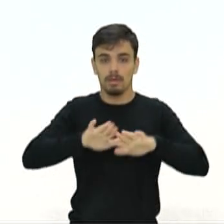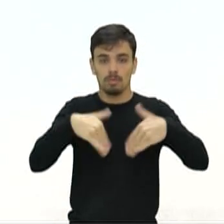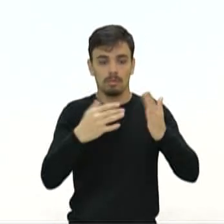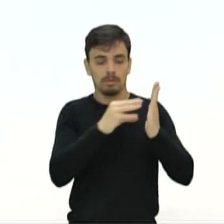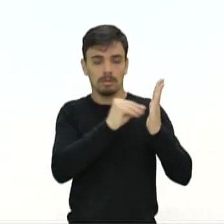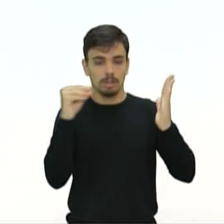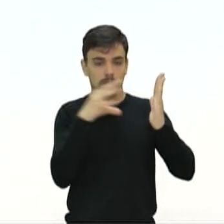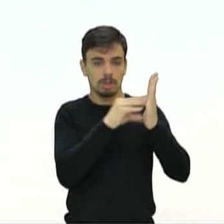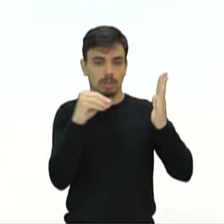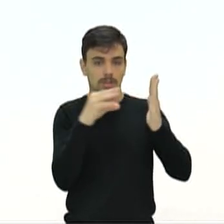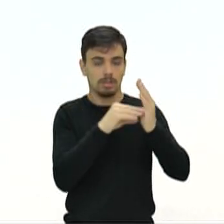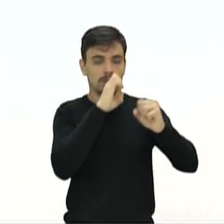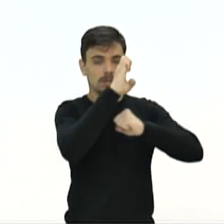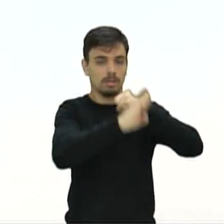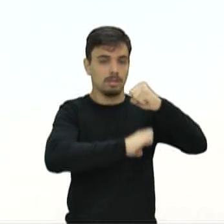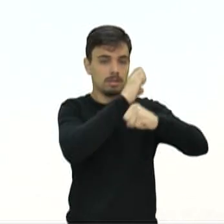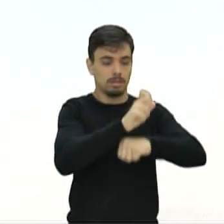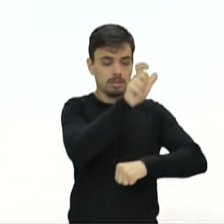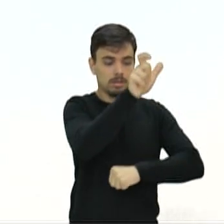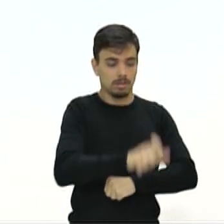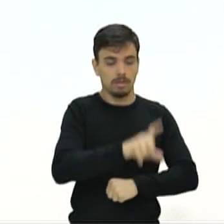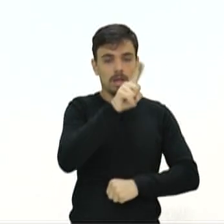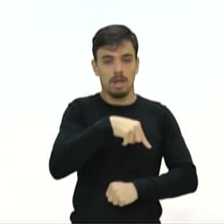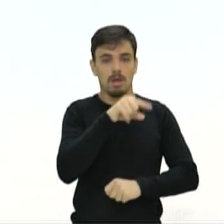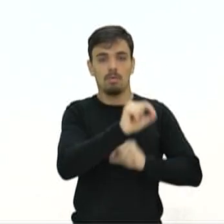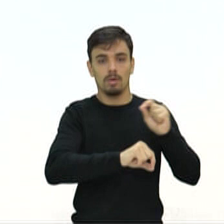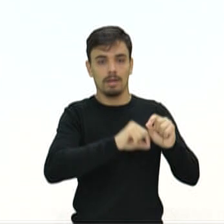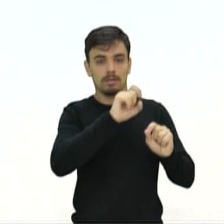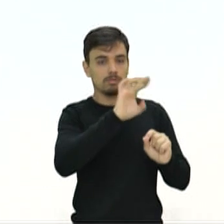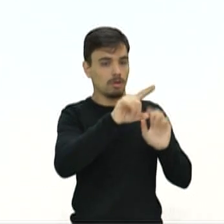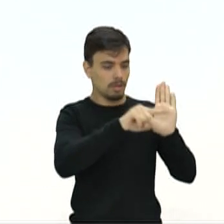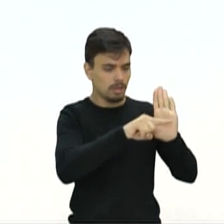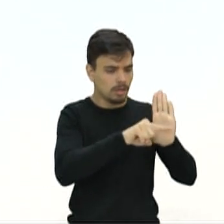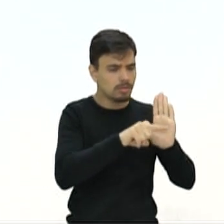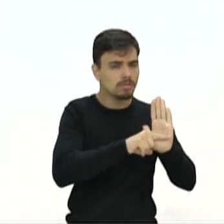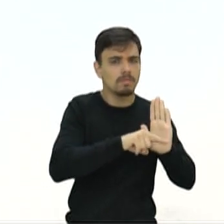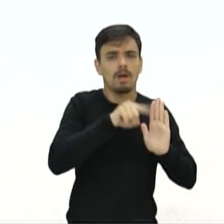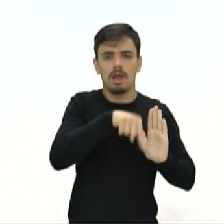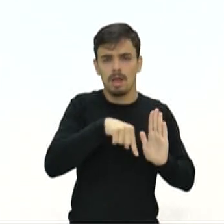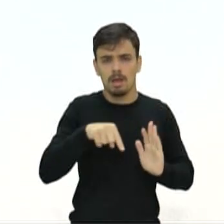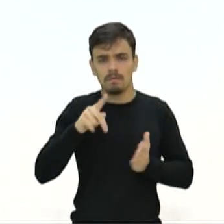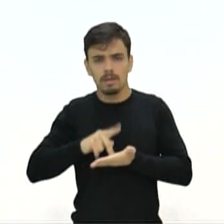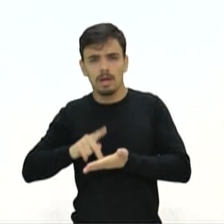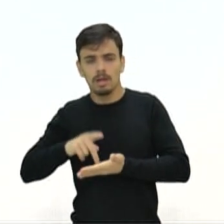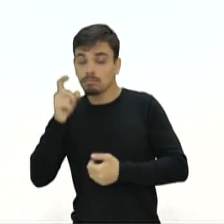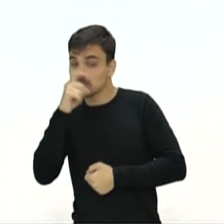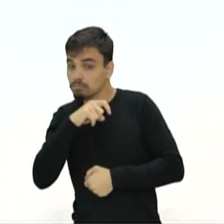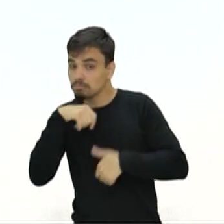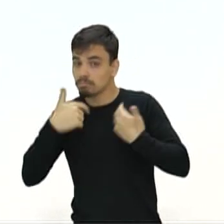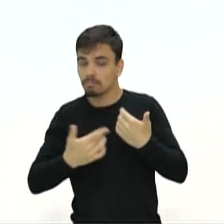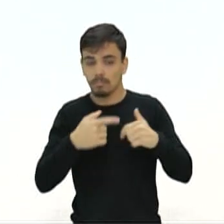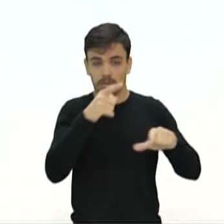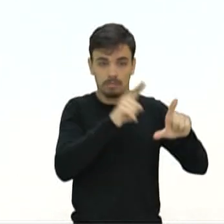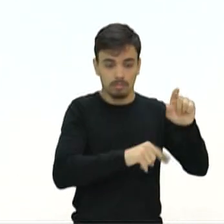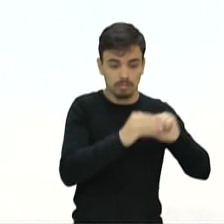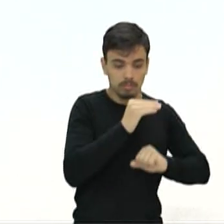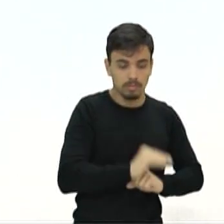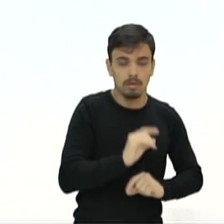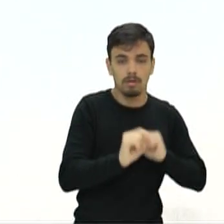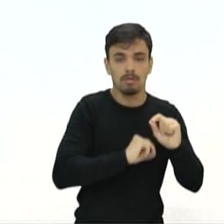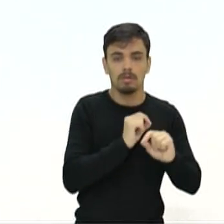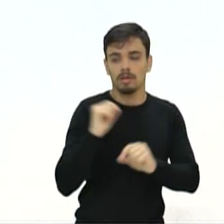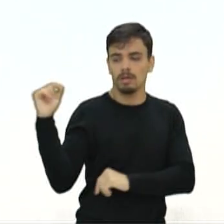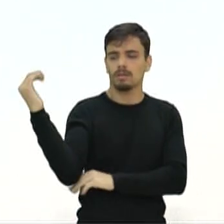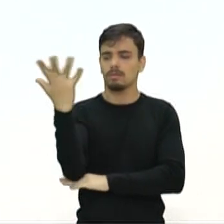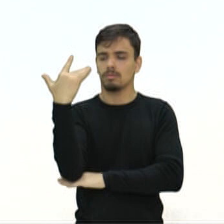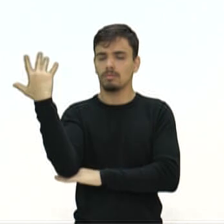retiramos elétrons de um corpo, ele fica carregado negativamente. Será que isso é verdade? Será que isso é mentira? Segundo, na